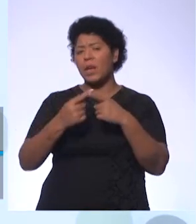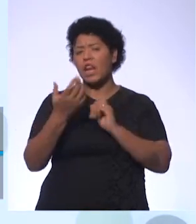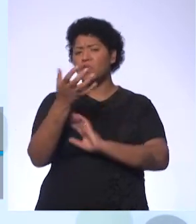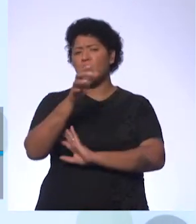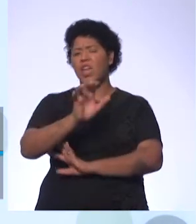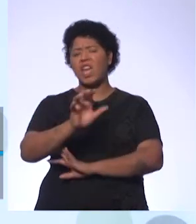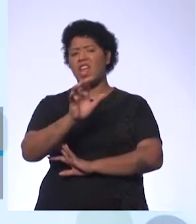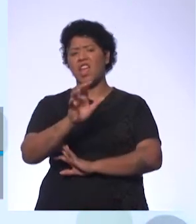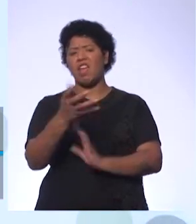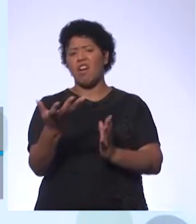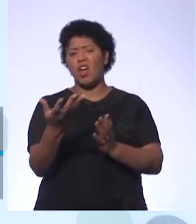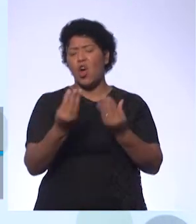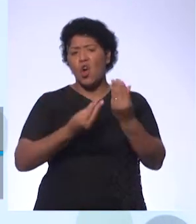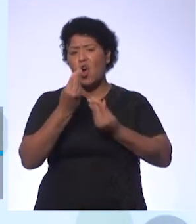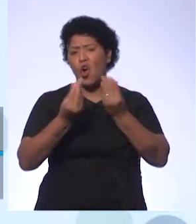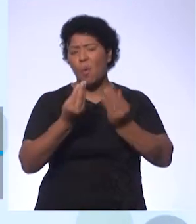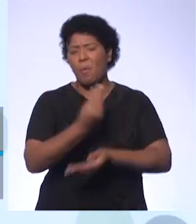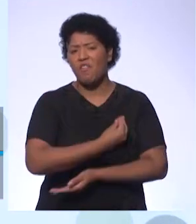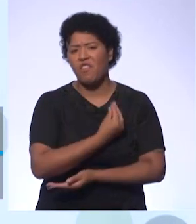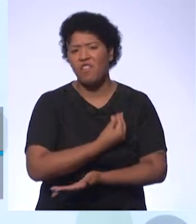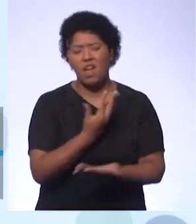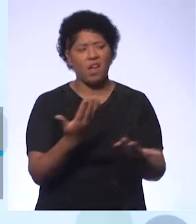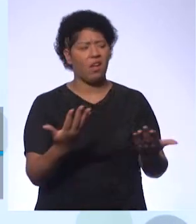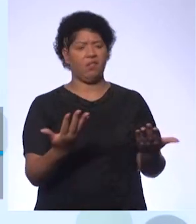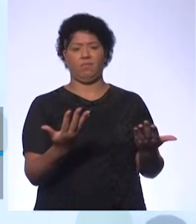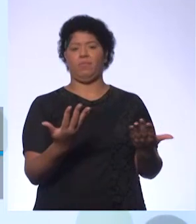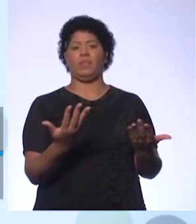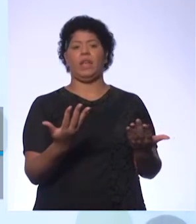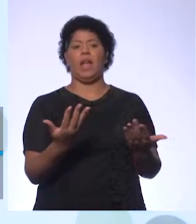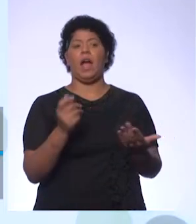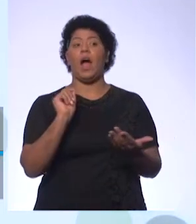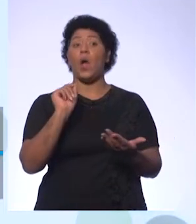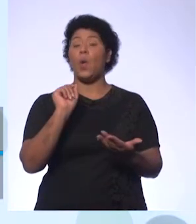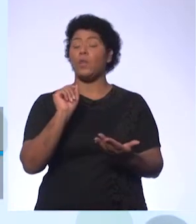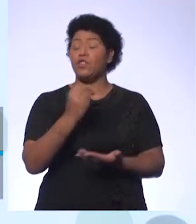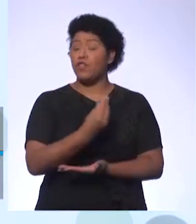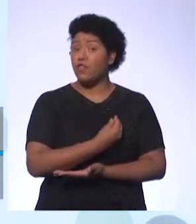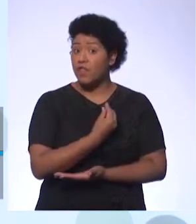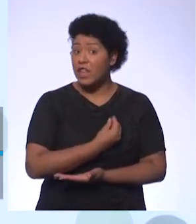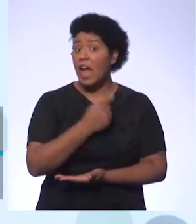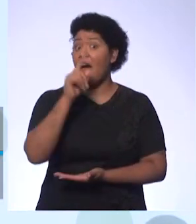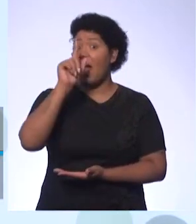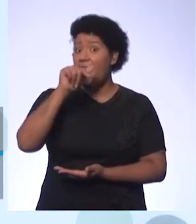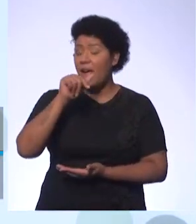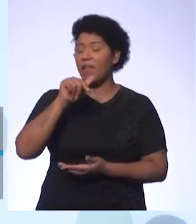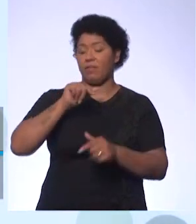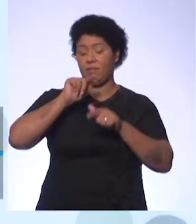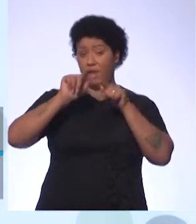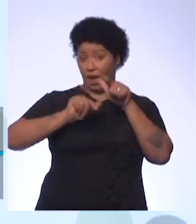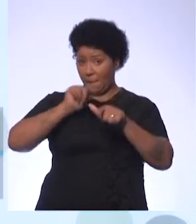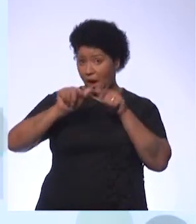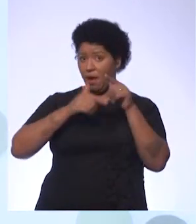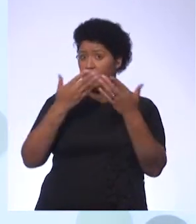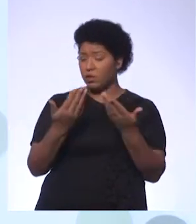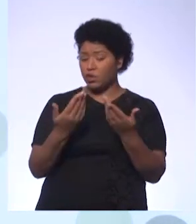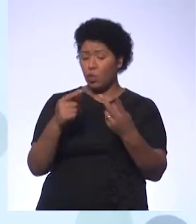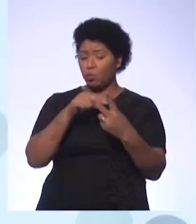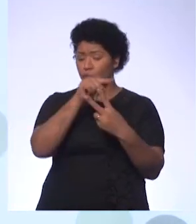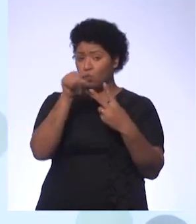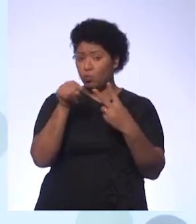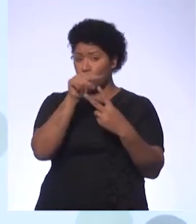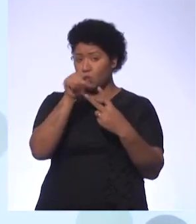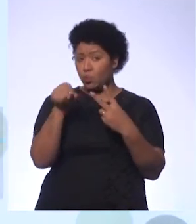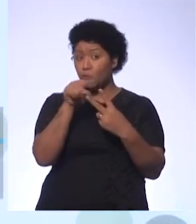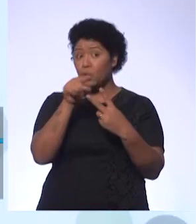as condições de vida e trabalho. E é importante frisar aqui, condições de vida e trabalho, porque são duas esferas aí